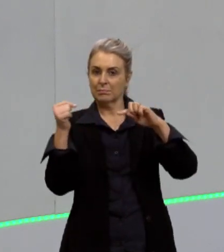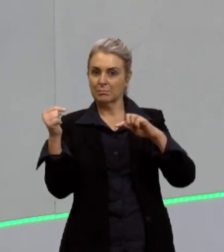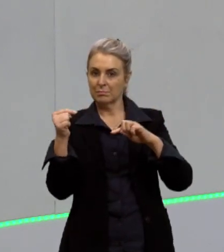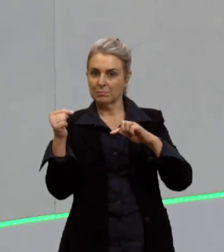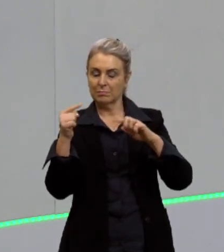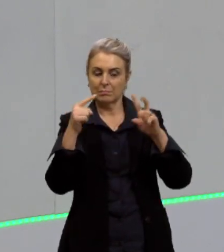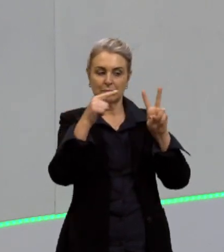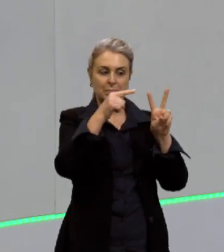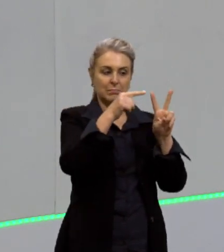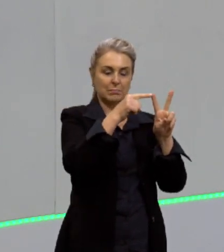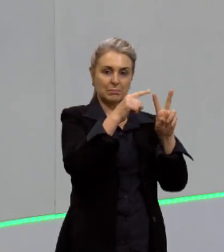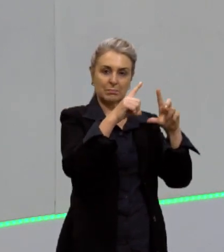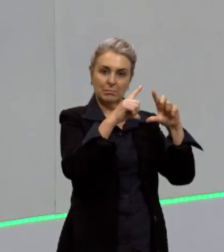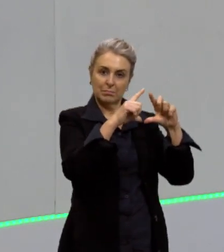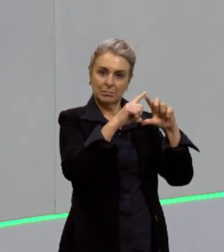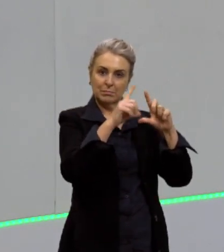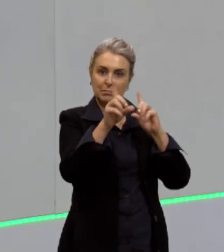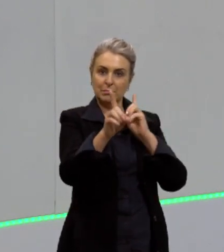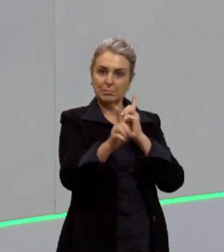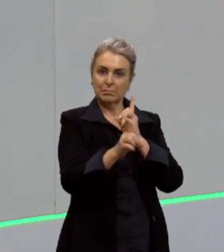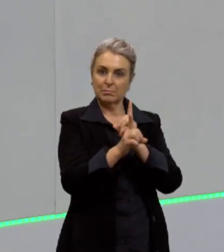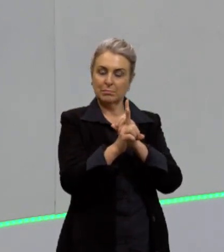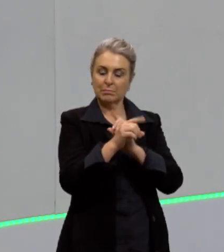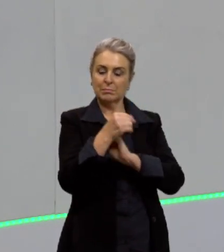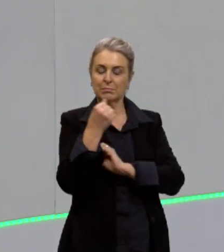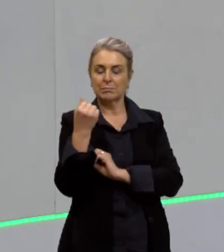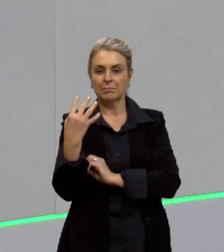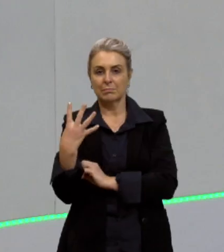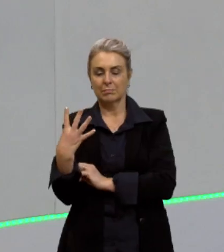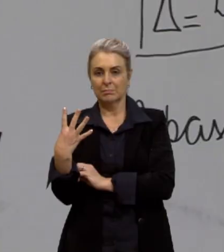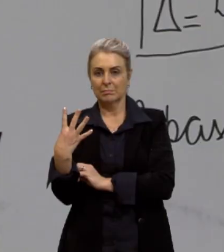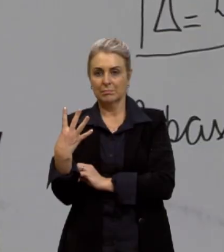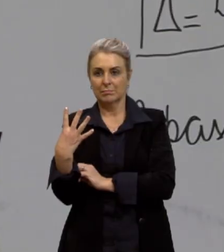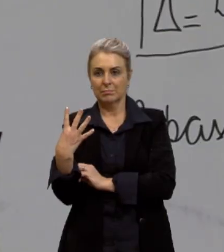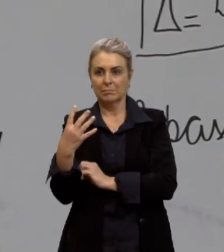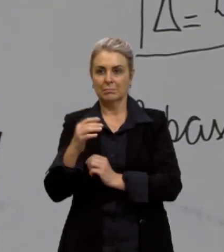do delta, que nós encontramos 4.